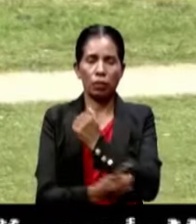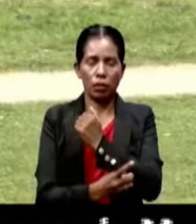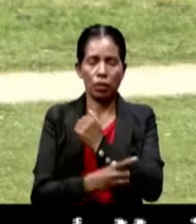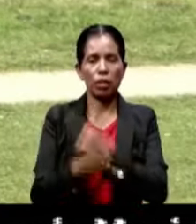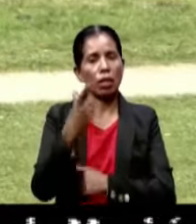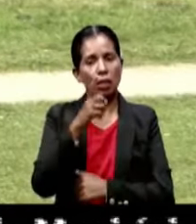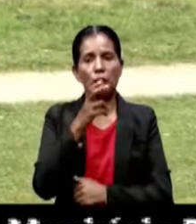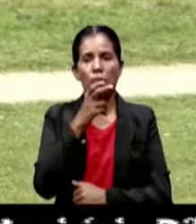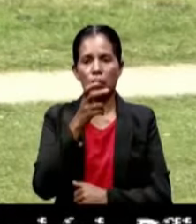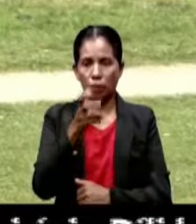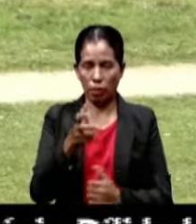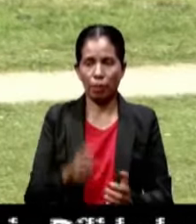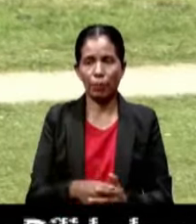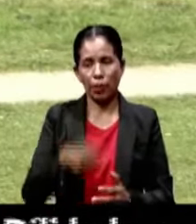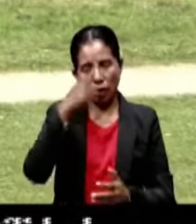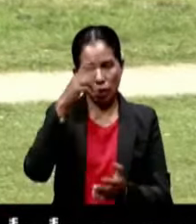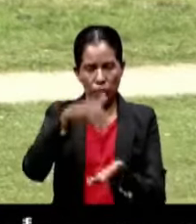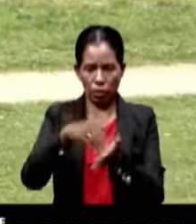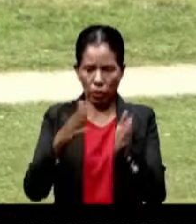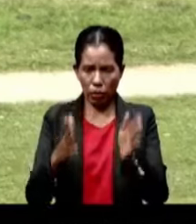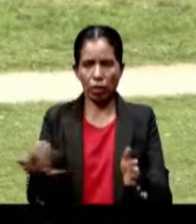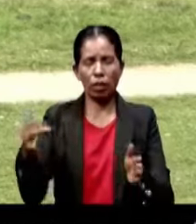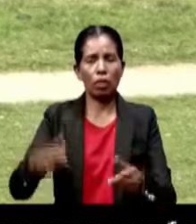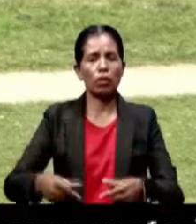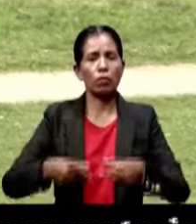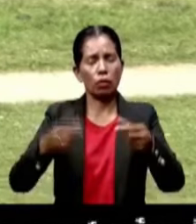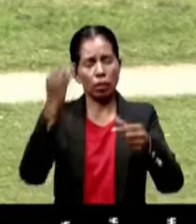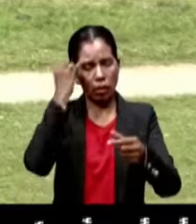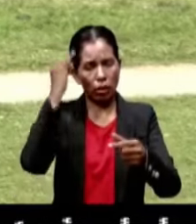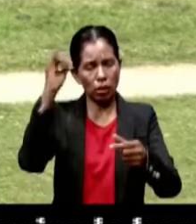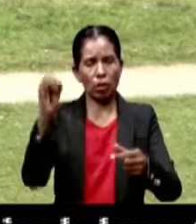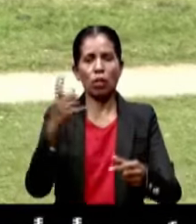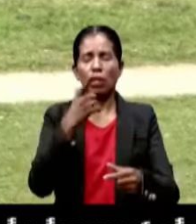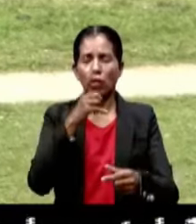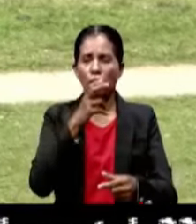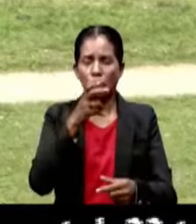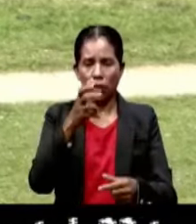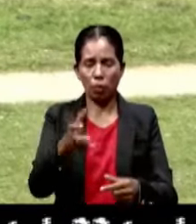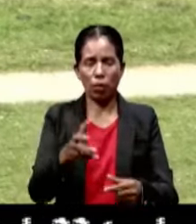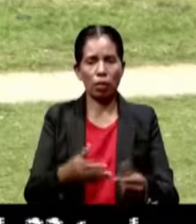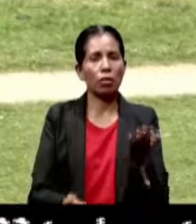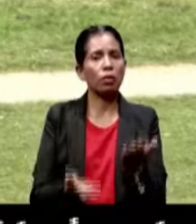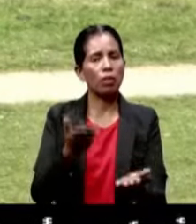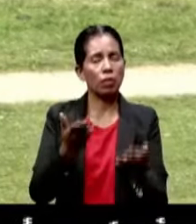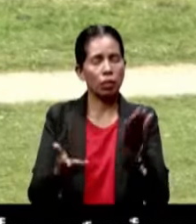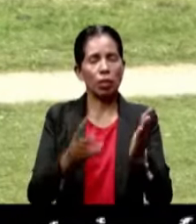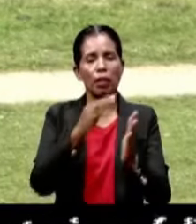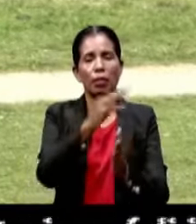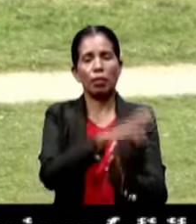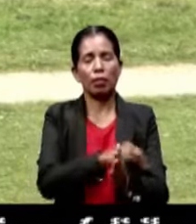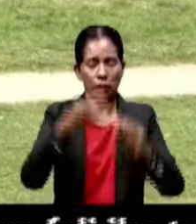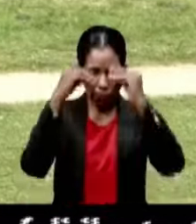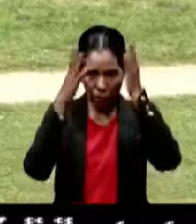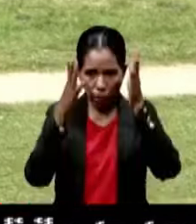portuguesa. Também estudante sira ato expressa minha ideias ho língua portuguesa, depende da metodologia cada